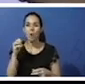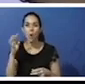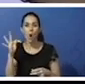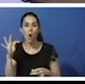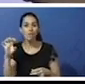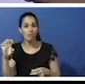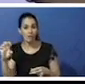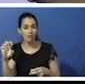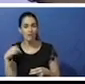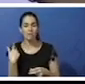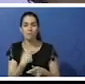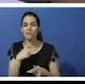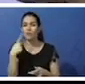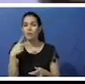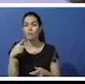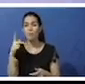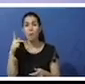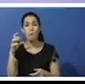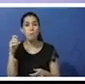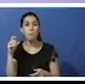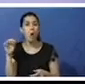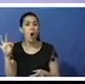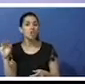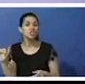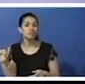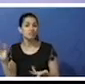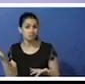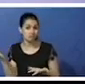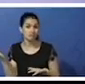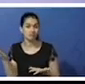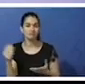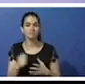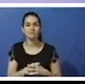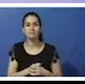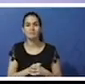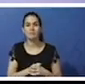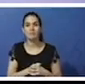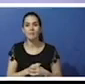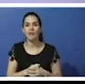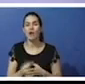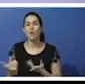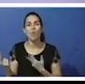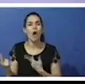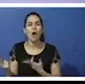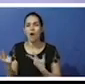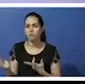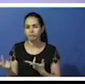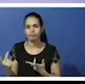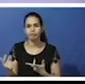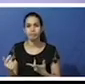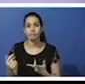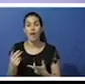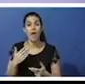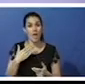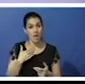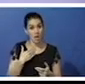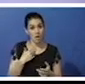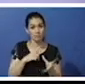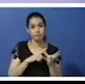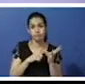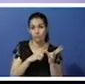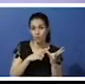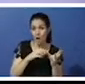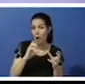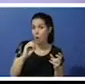mas nós falamos geralmente pote, tá? E aqui a mesma coisa. Eu escrevo com